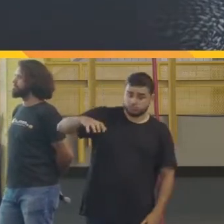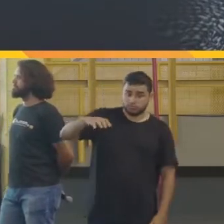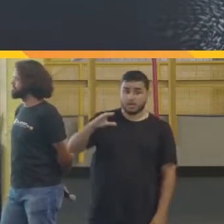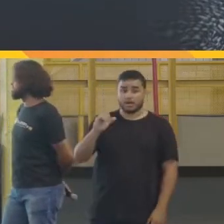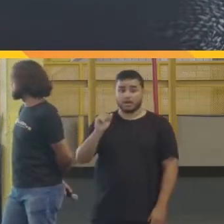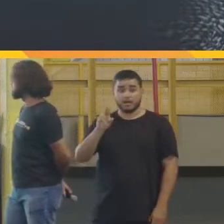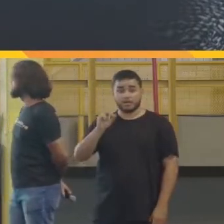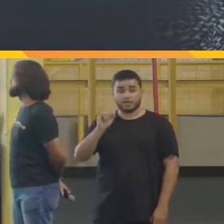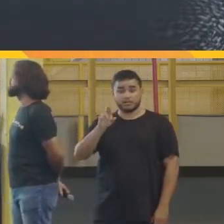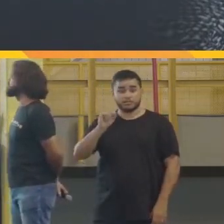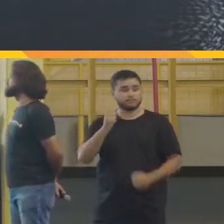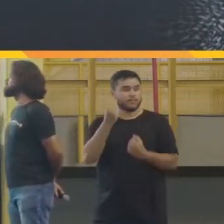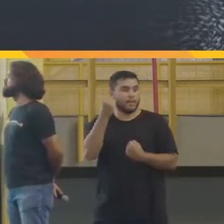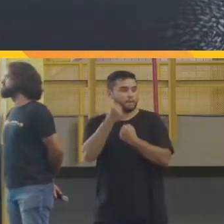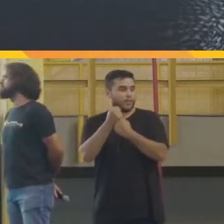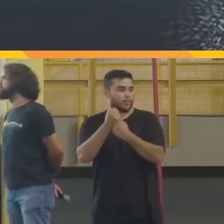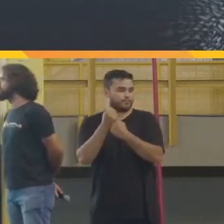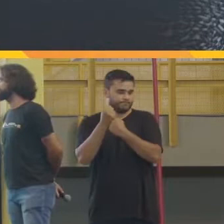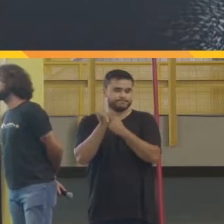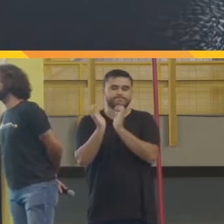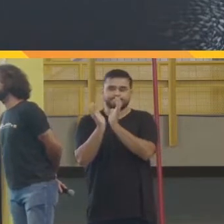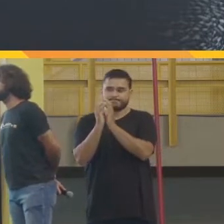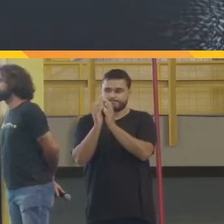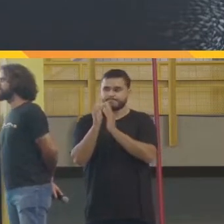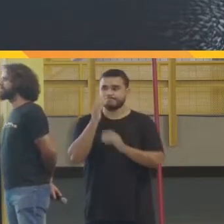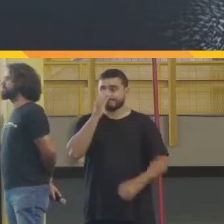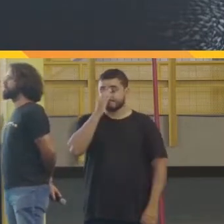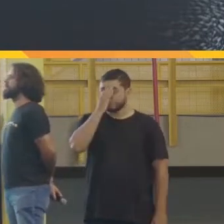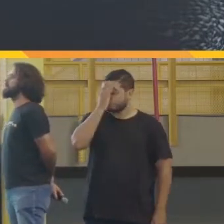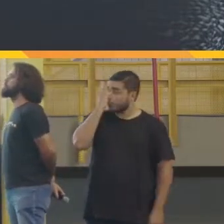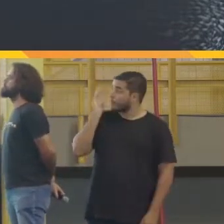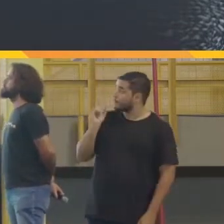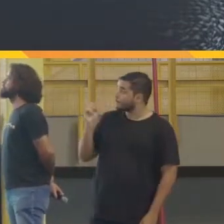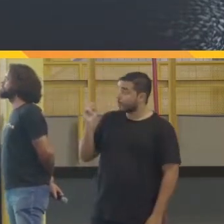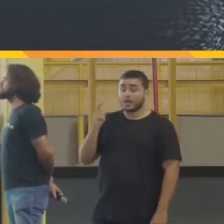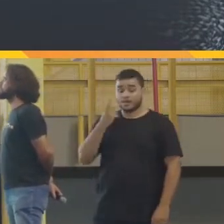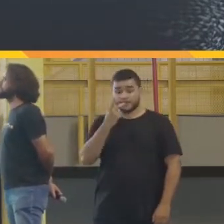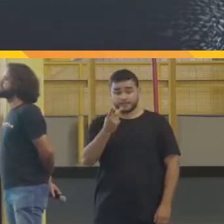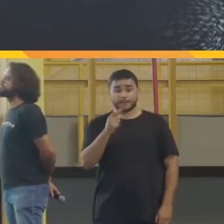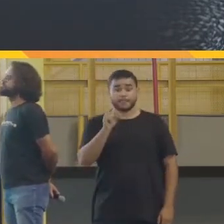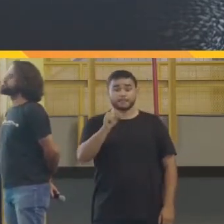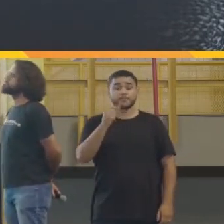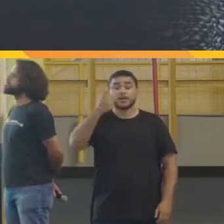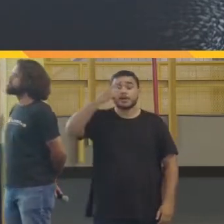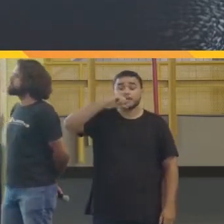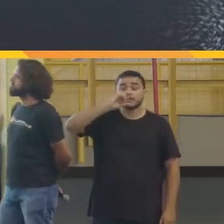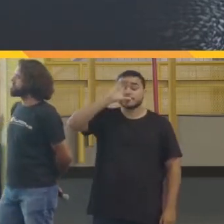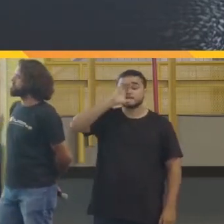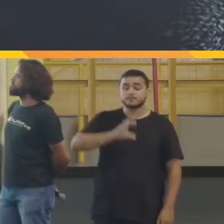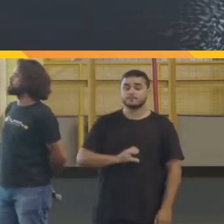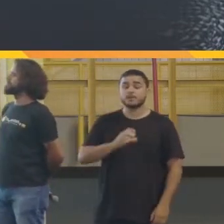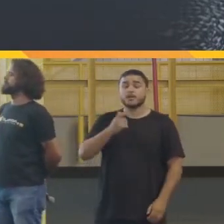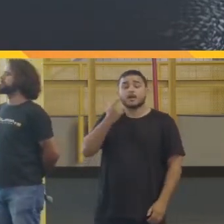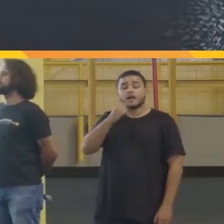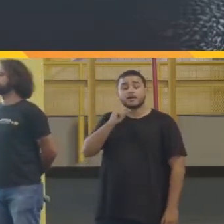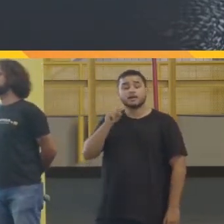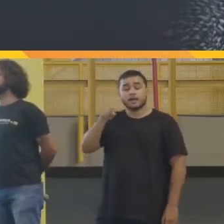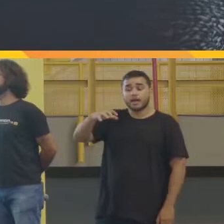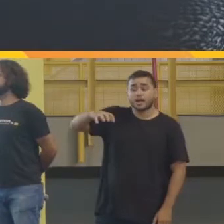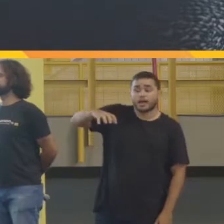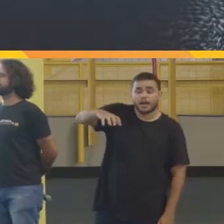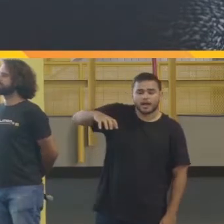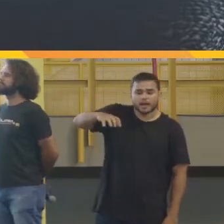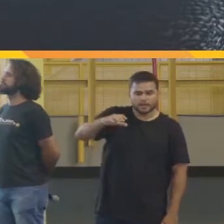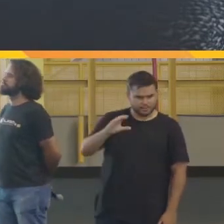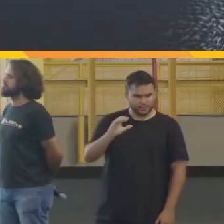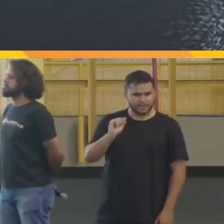coisa interessante dessa revolução e da participação caririense é que o cidadão mais importante dessa participação, presta atenção no que eu